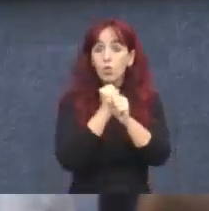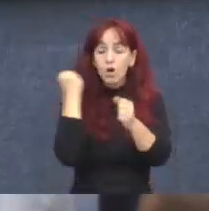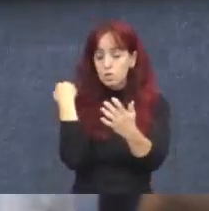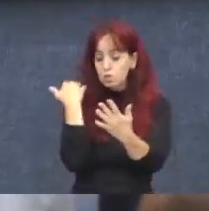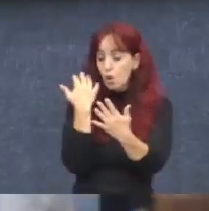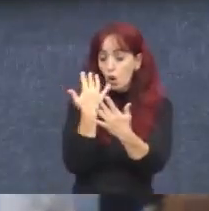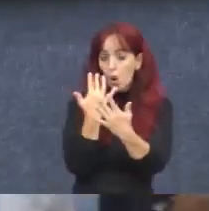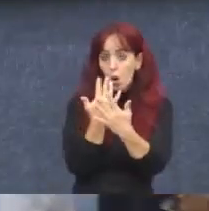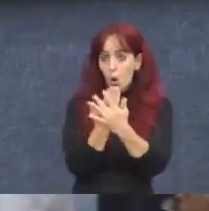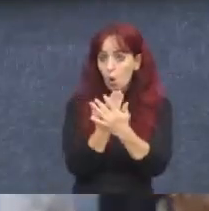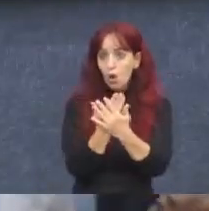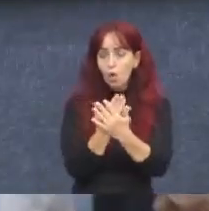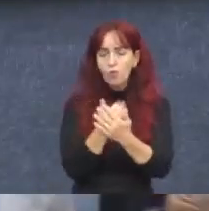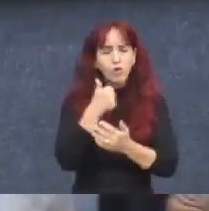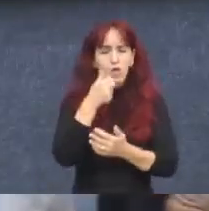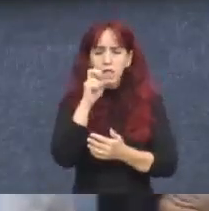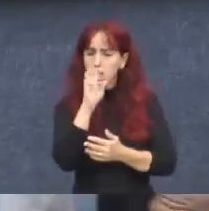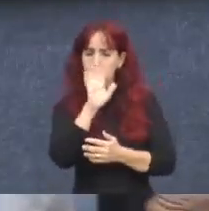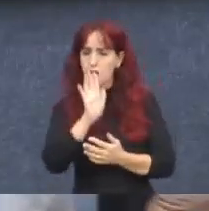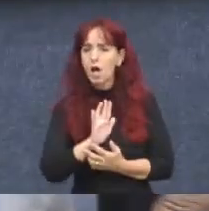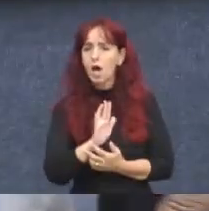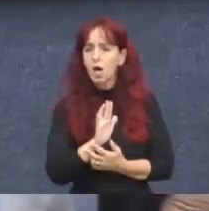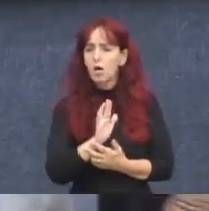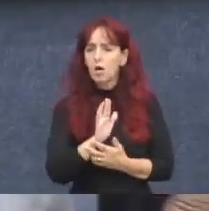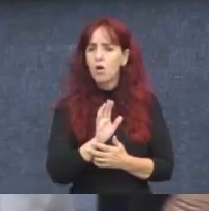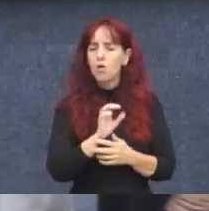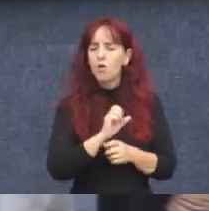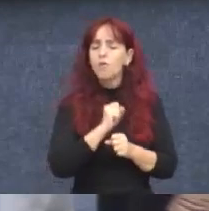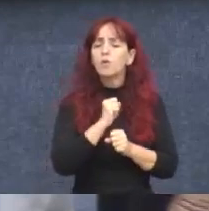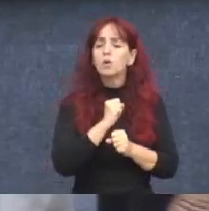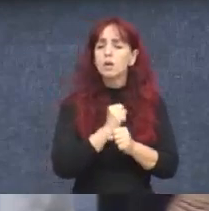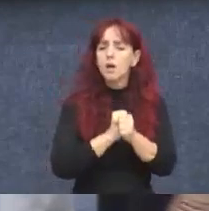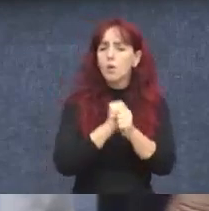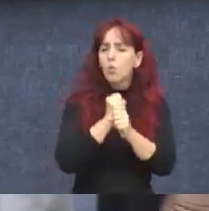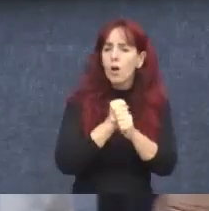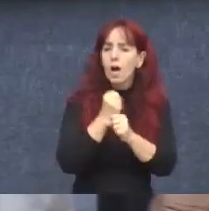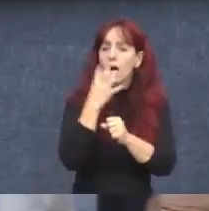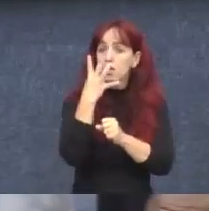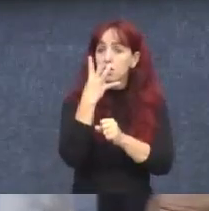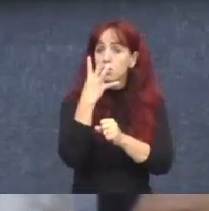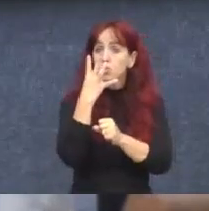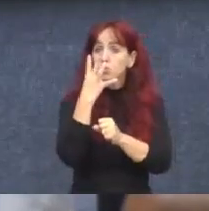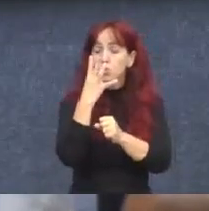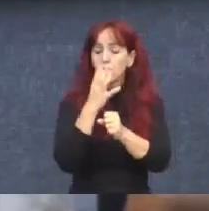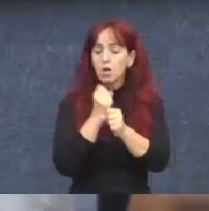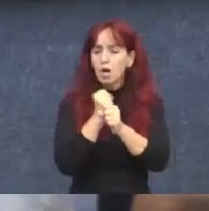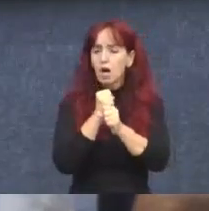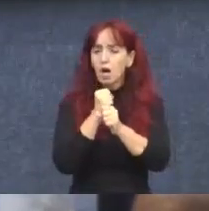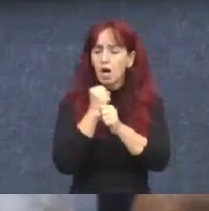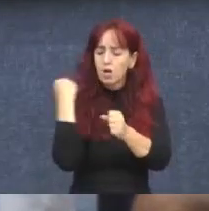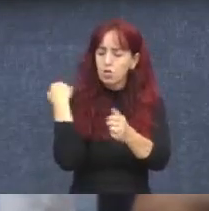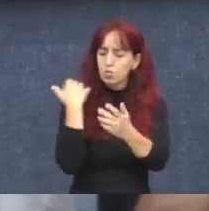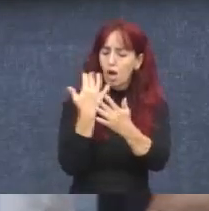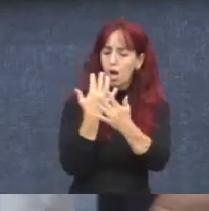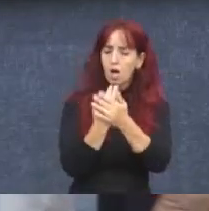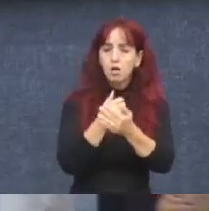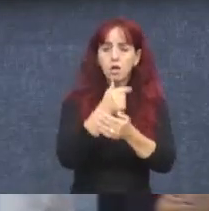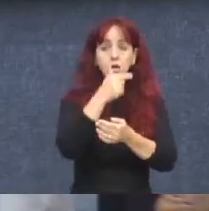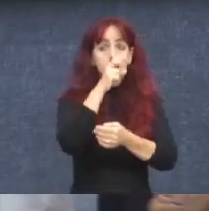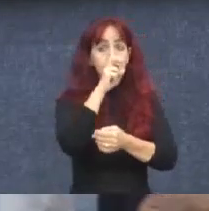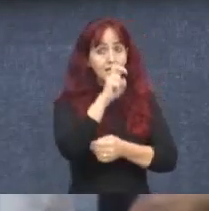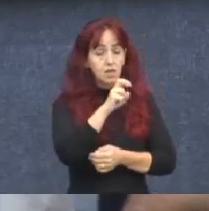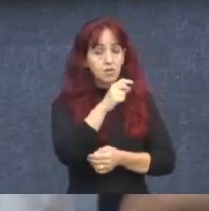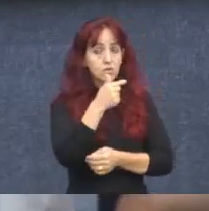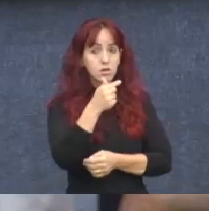últimos 15, não foi nos últimos 10, não foi nos últimos 20, foram nos últimos 4 anos, 570